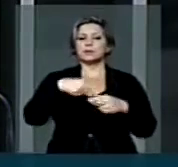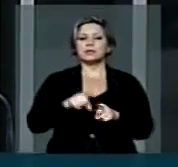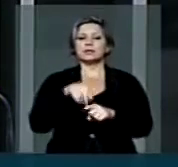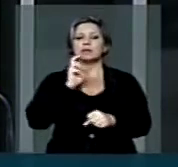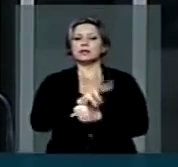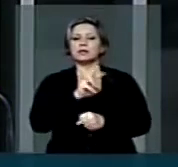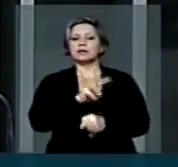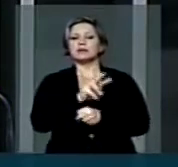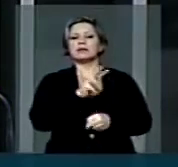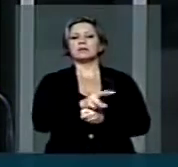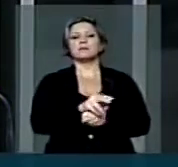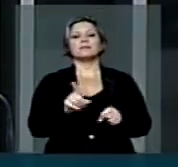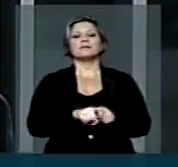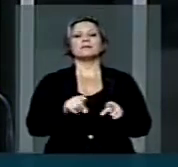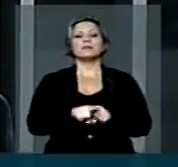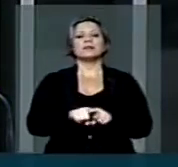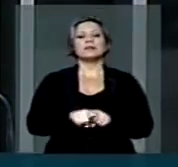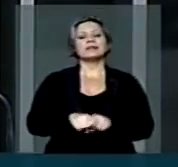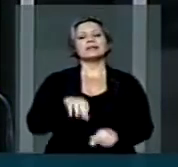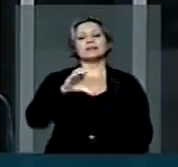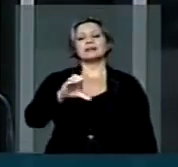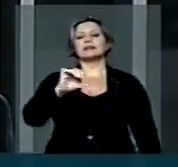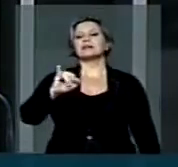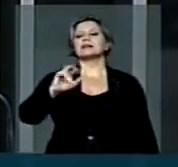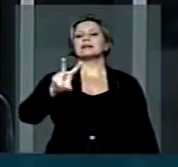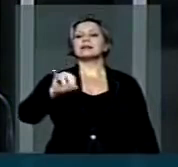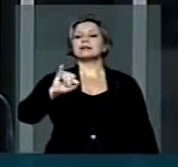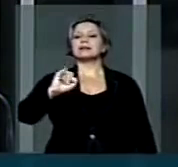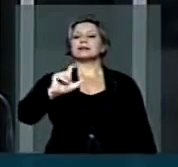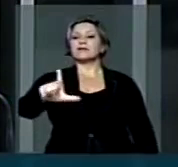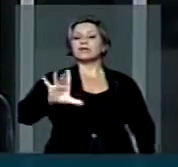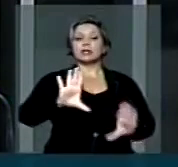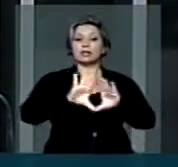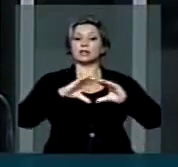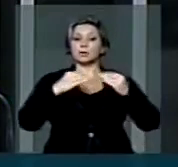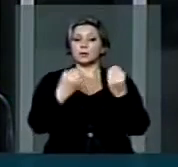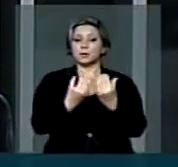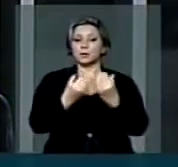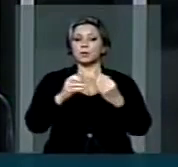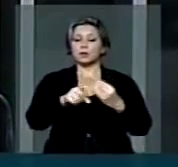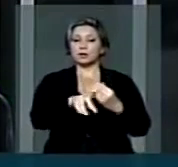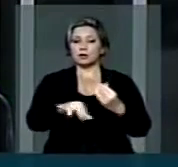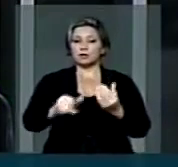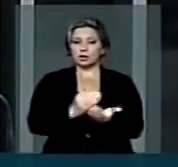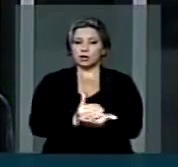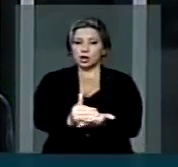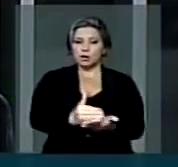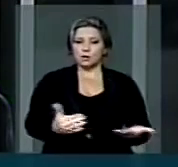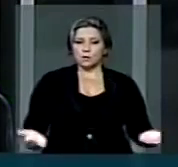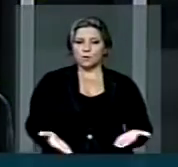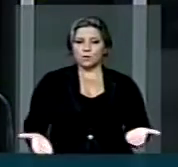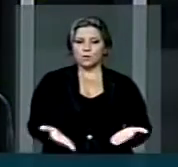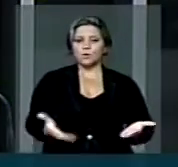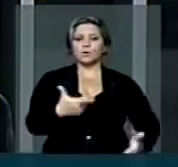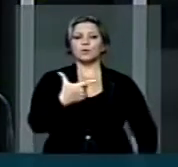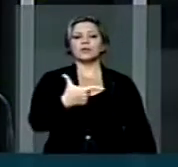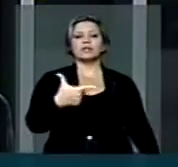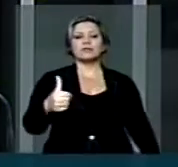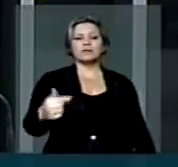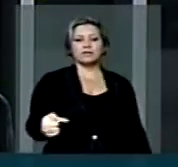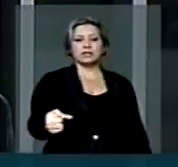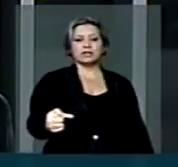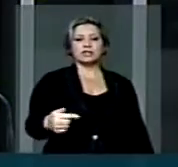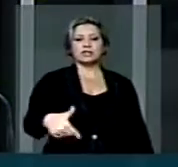e defesa civil. Essa conferência é agora, começou hoje, dia 27,